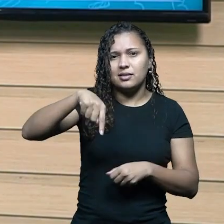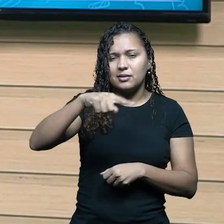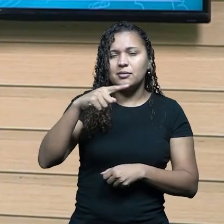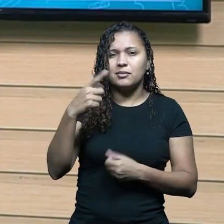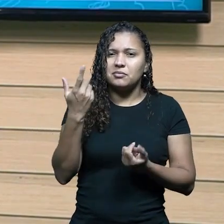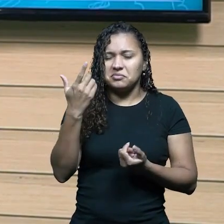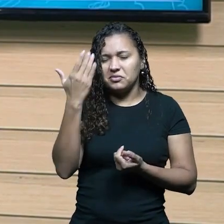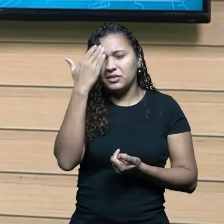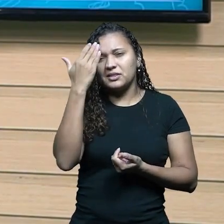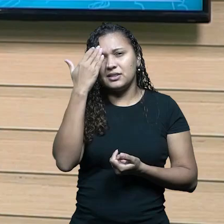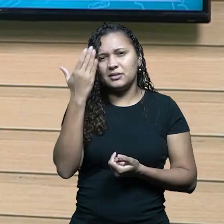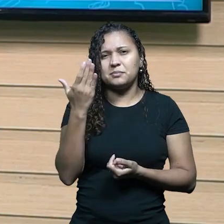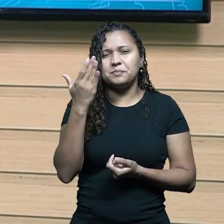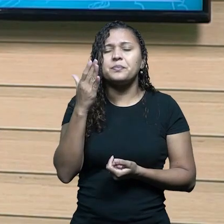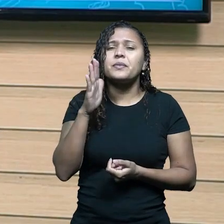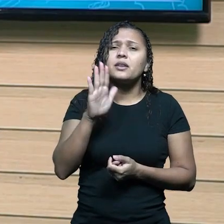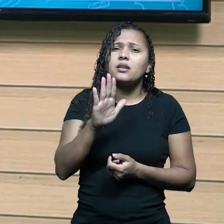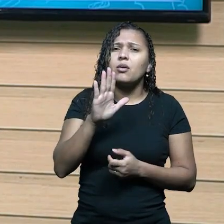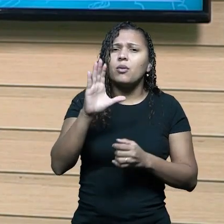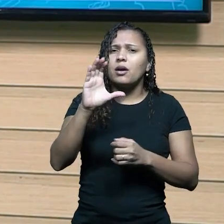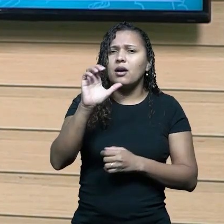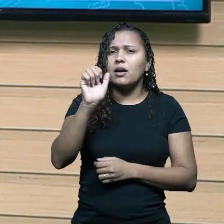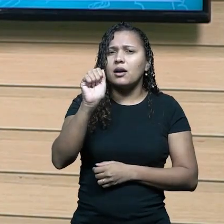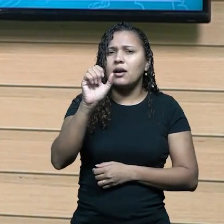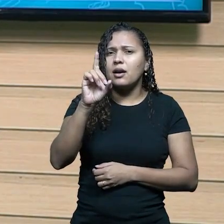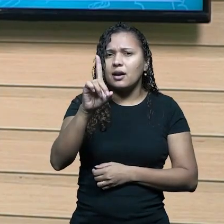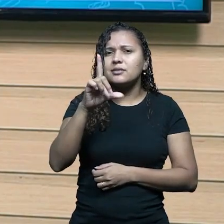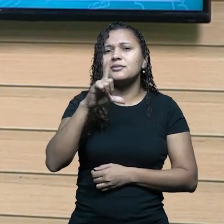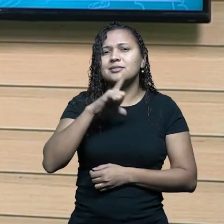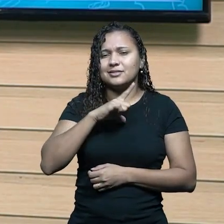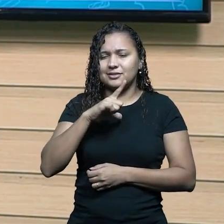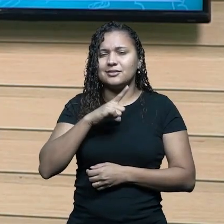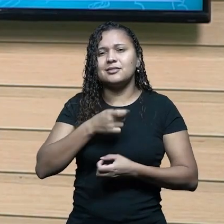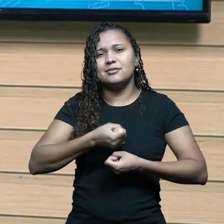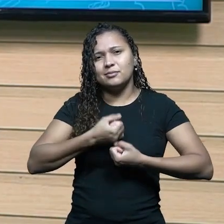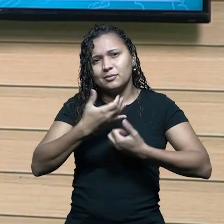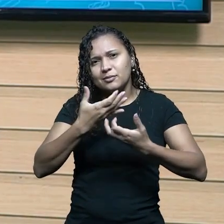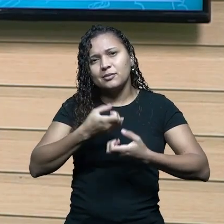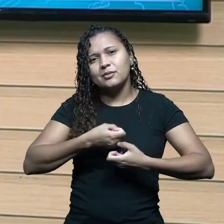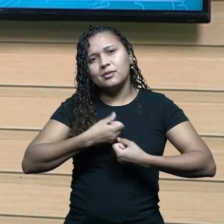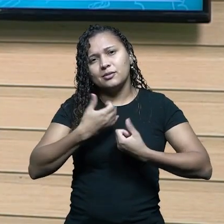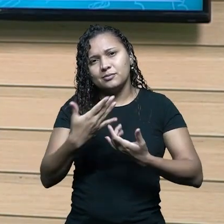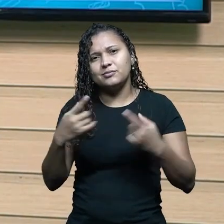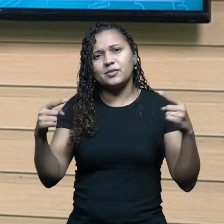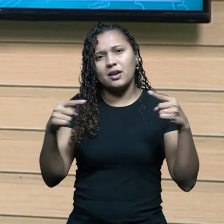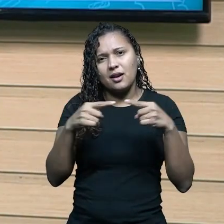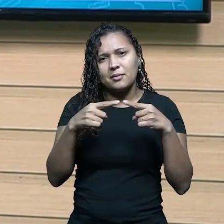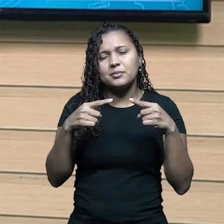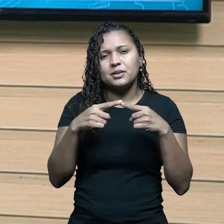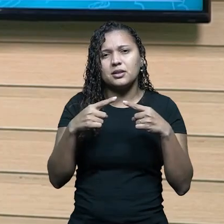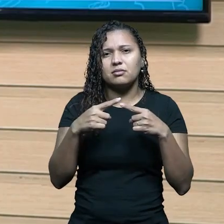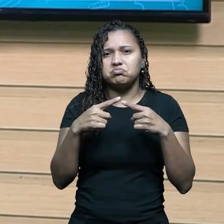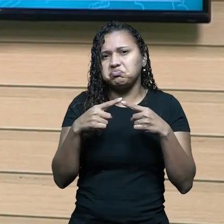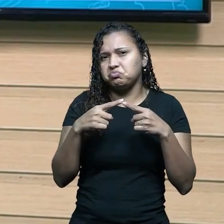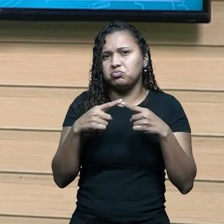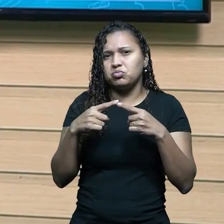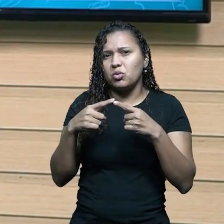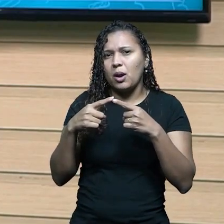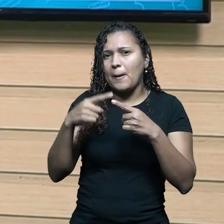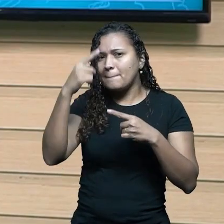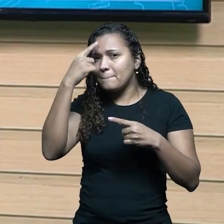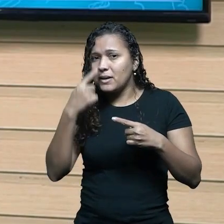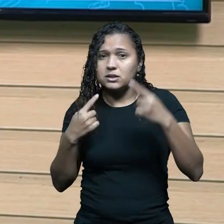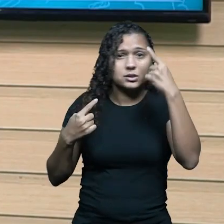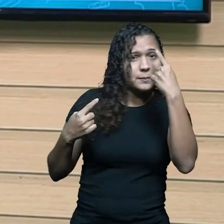Então, no sistema CAD também tem essa produção, essa ligação entre essas duas